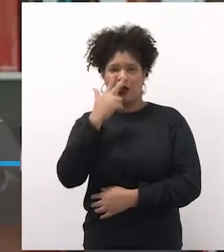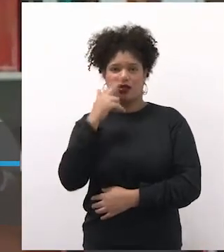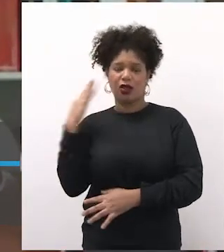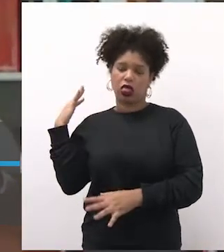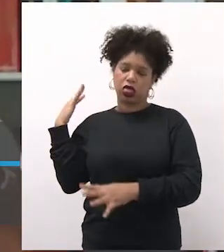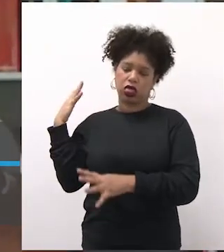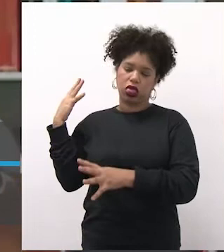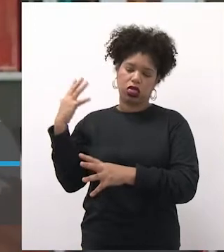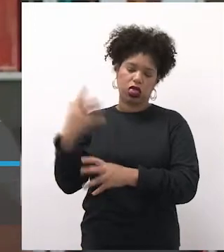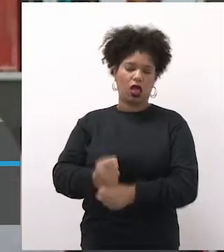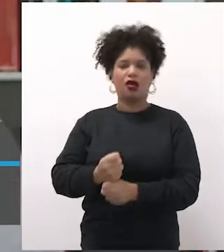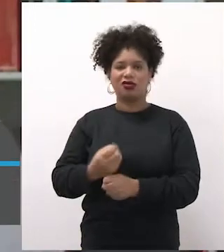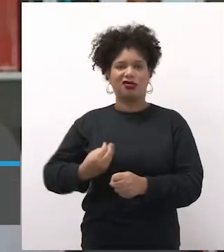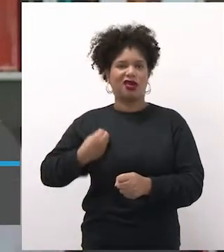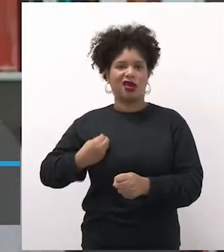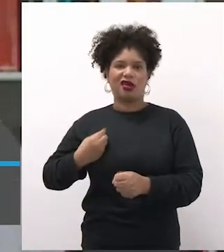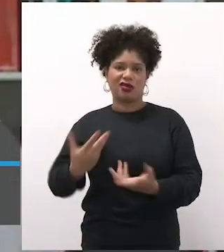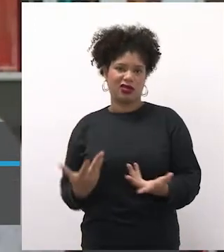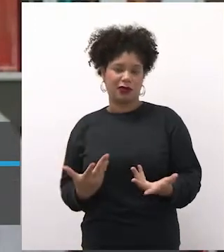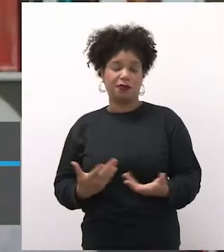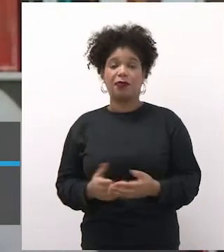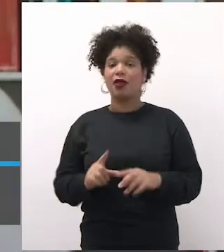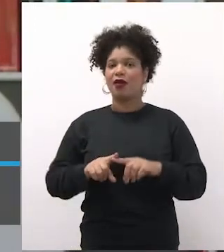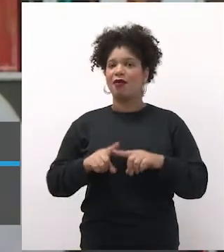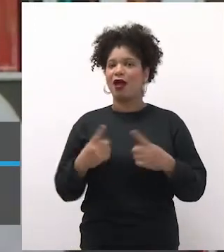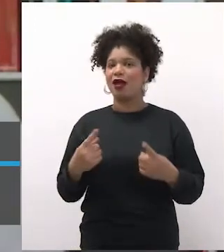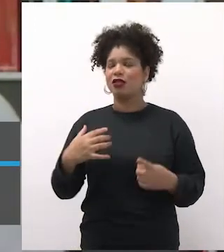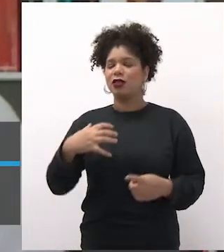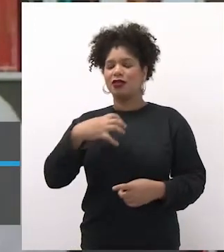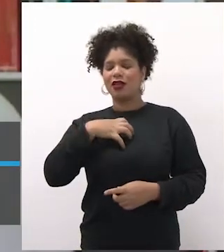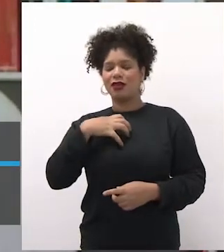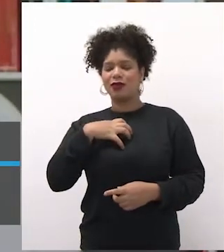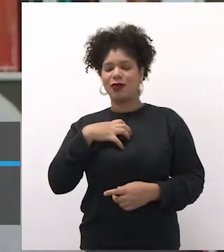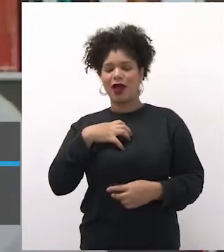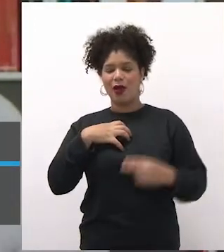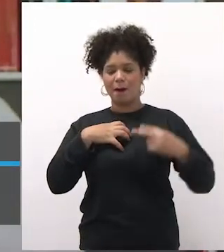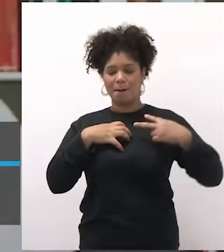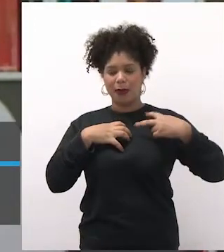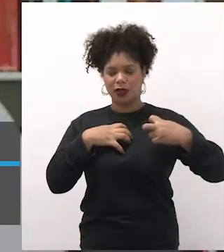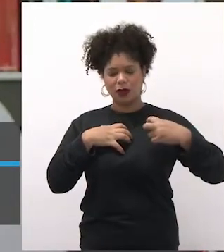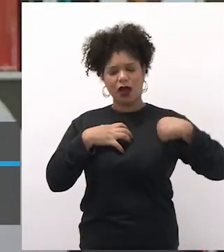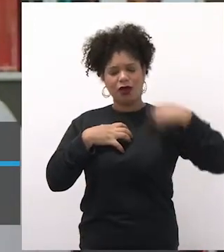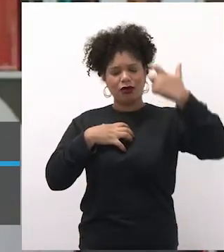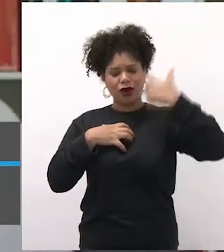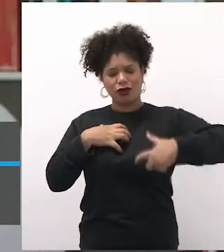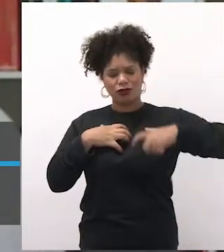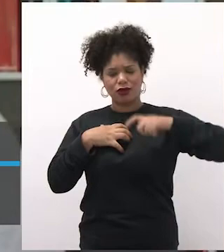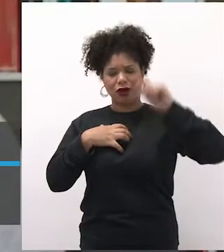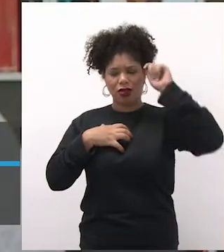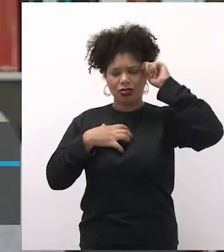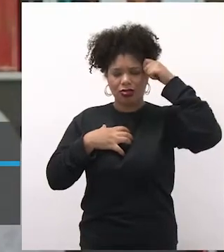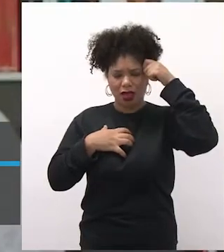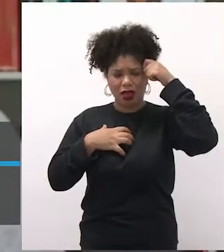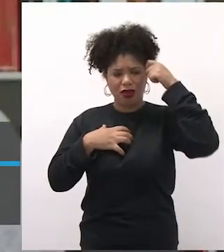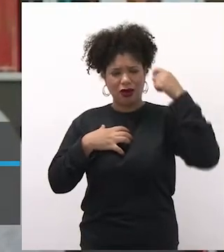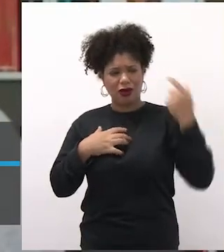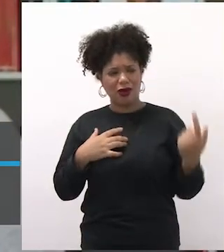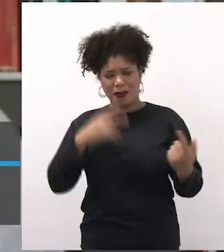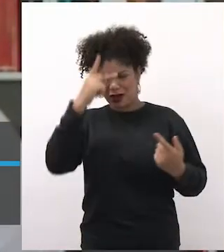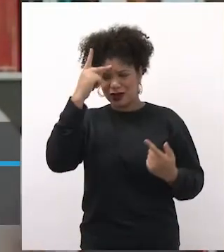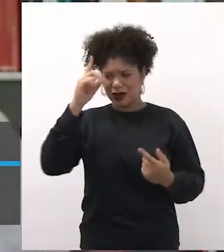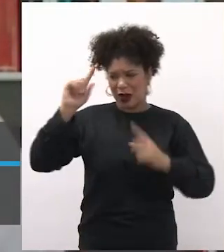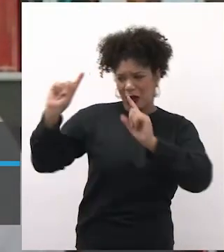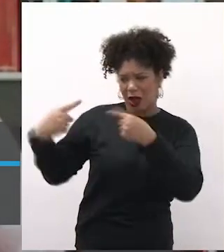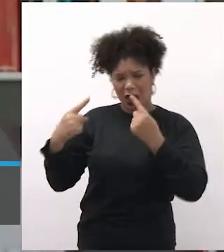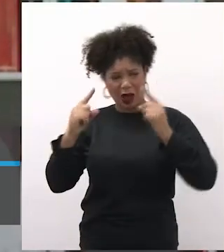bagagem, sabe, Edivane? Mas quando você se descobre negro, quando você se descobre preto pela depreciação,